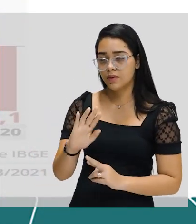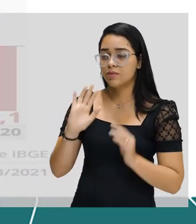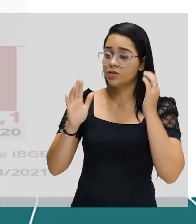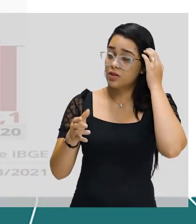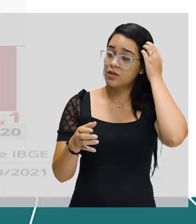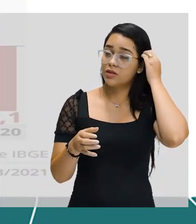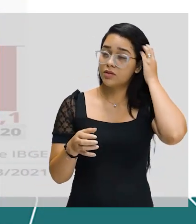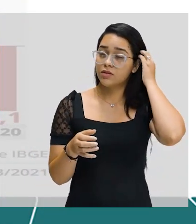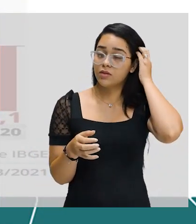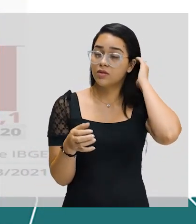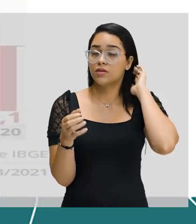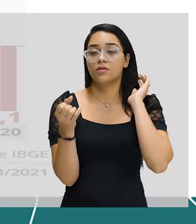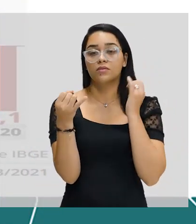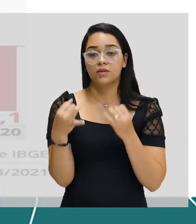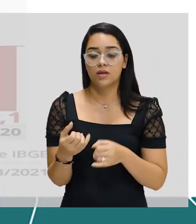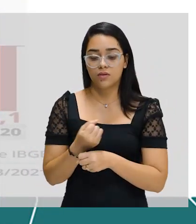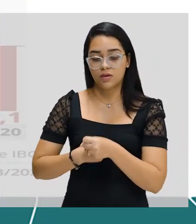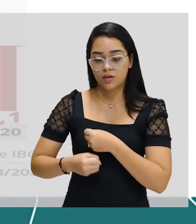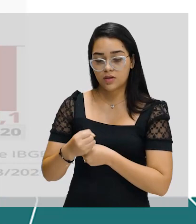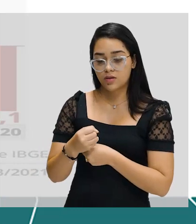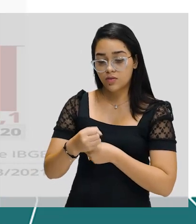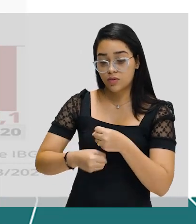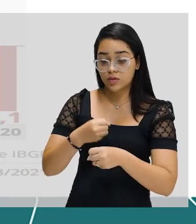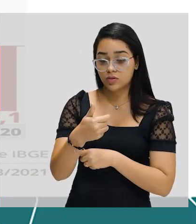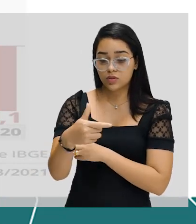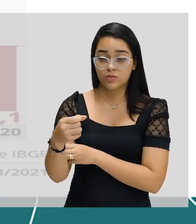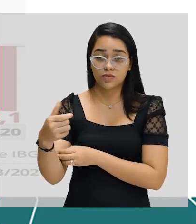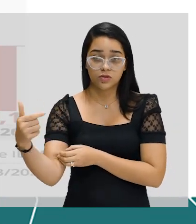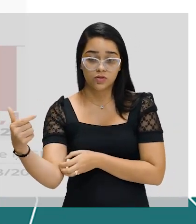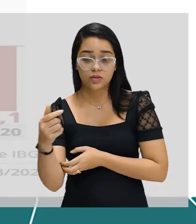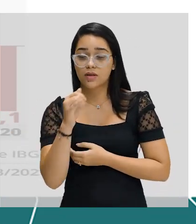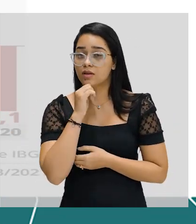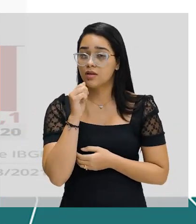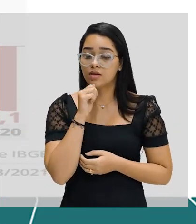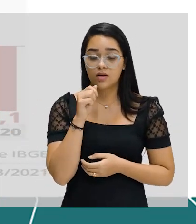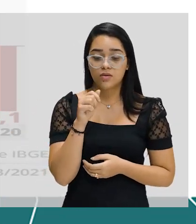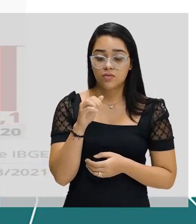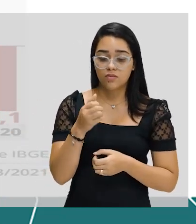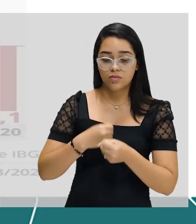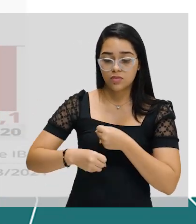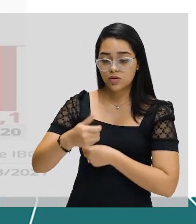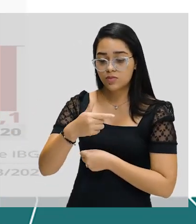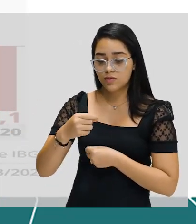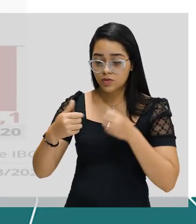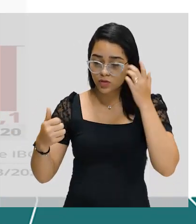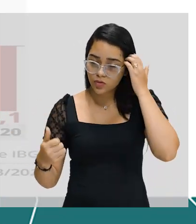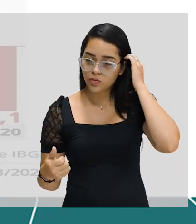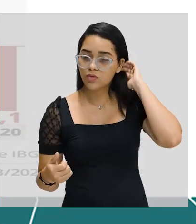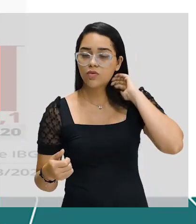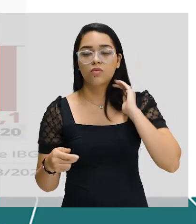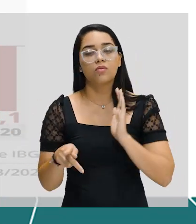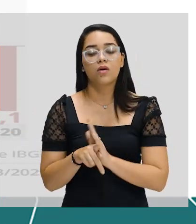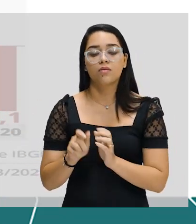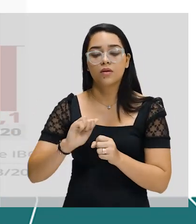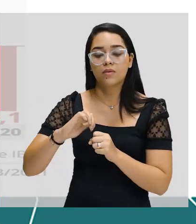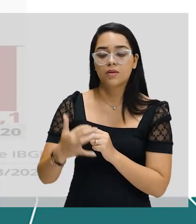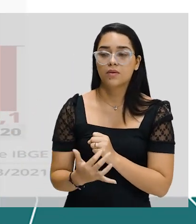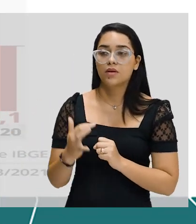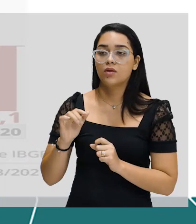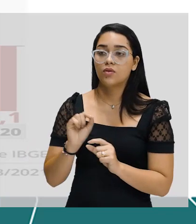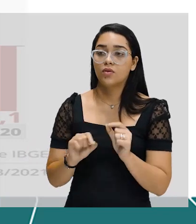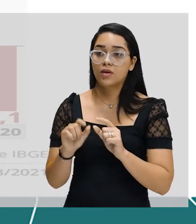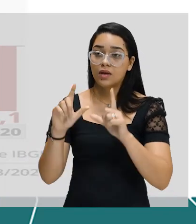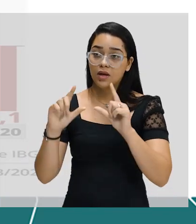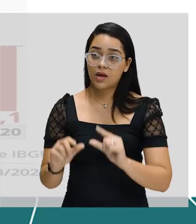disse, estamos em 2022, o dado oficial de 2021 ainda não saiu. Em 2020, devido a efeitos da pandemia, né, o nosso PIB